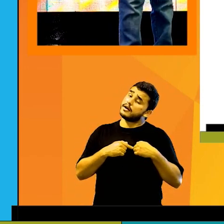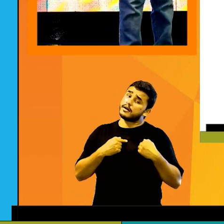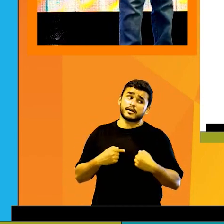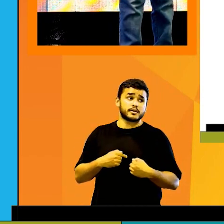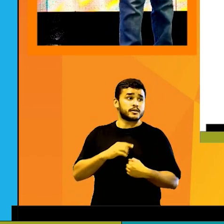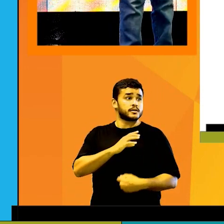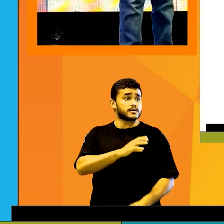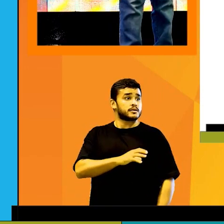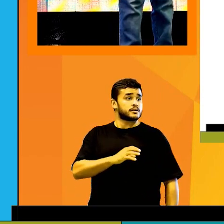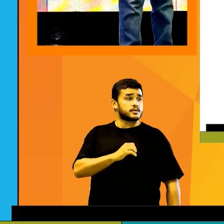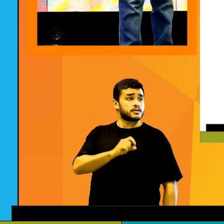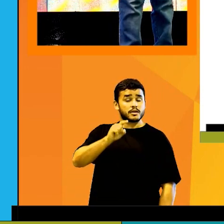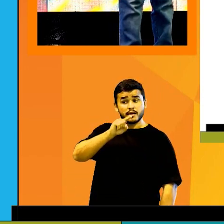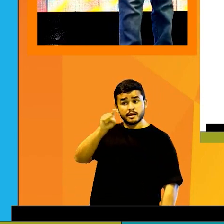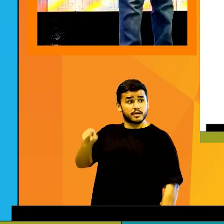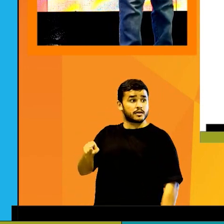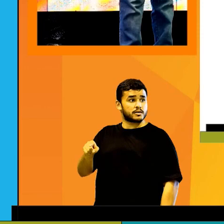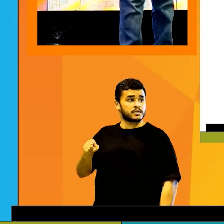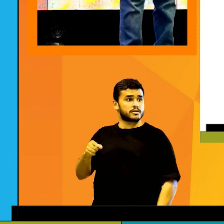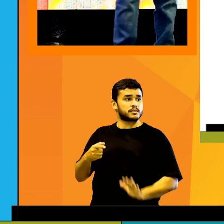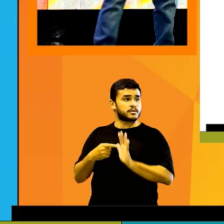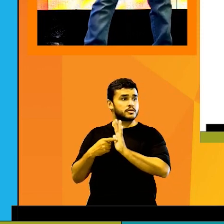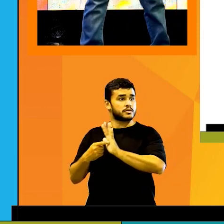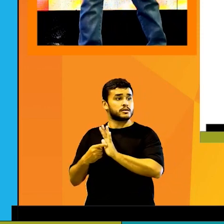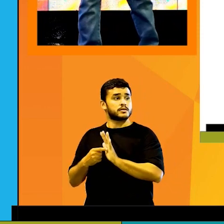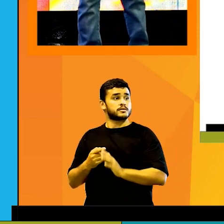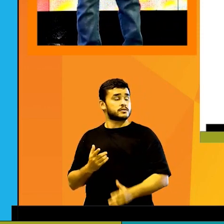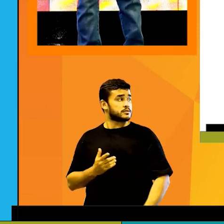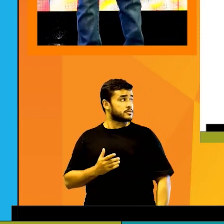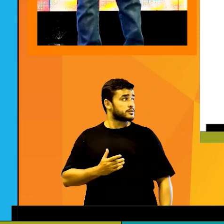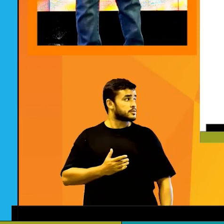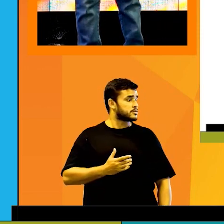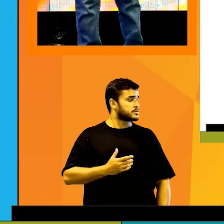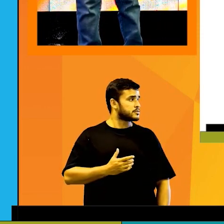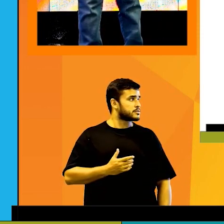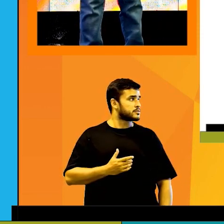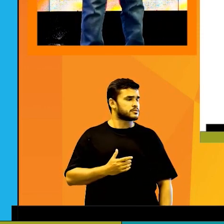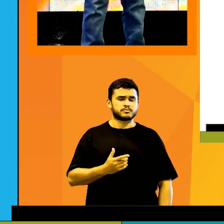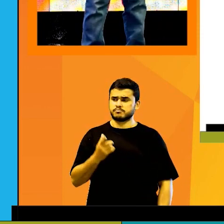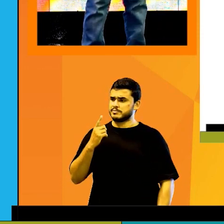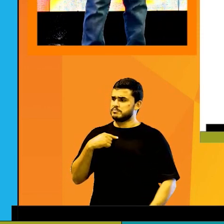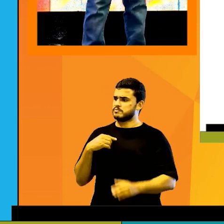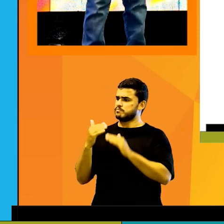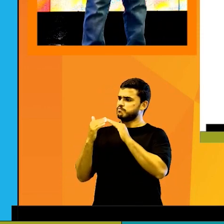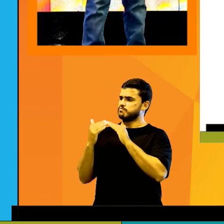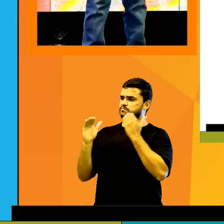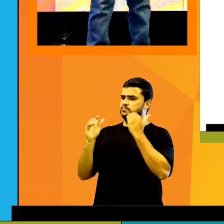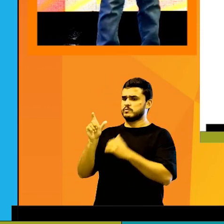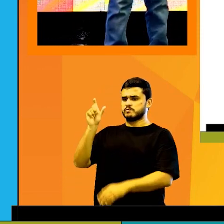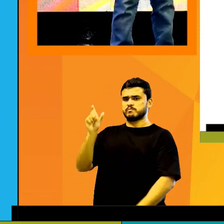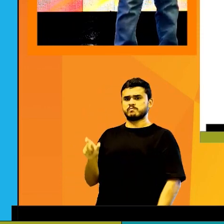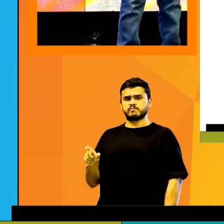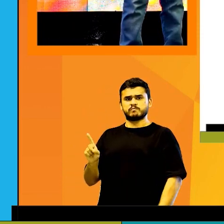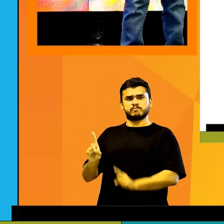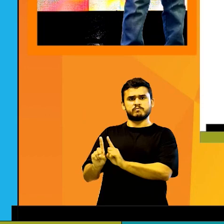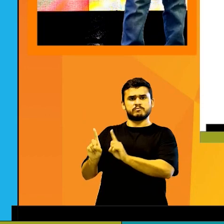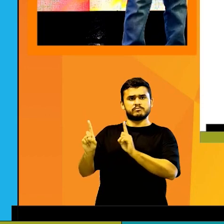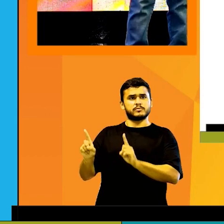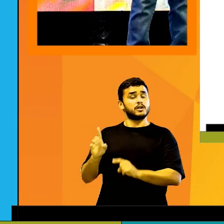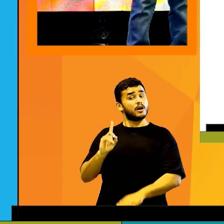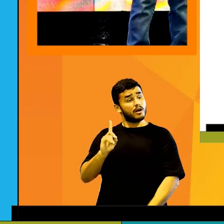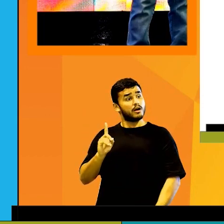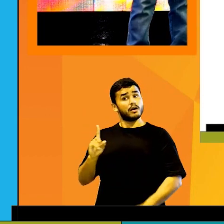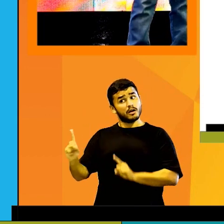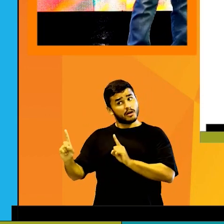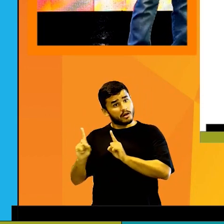é o amor da vida dele. Porque o entender diz indiferença da mulher. Não, a mulher é a sua completude, viu? É